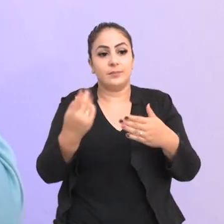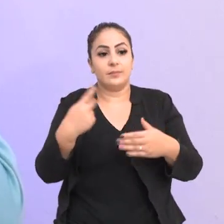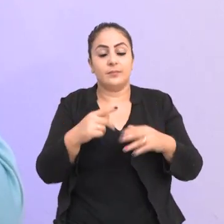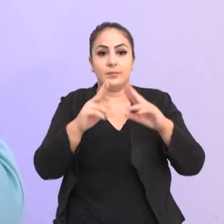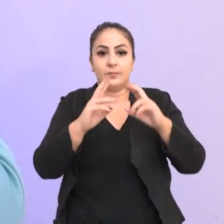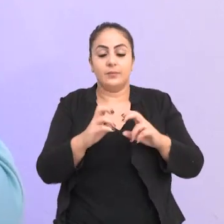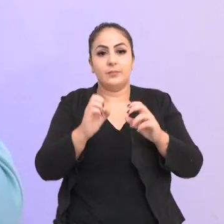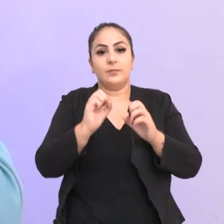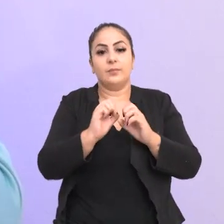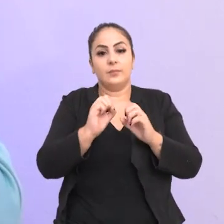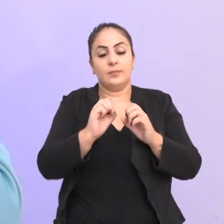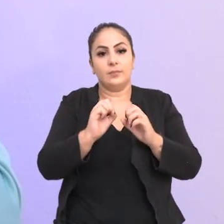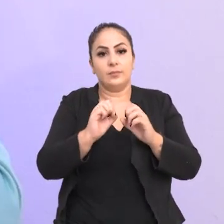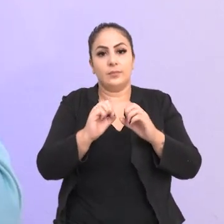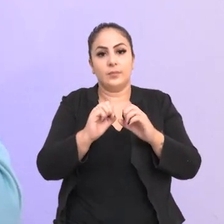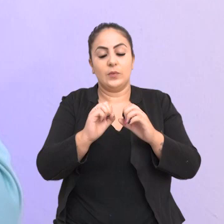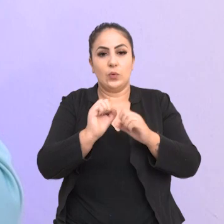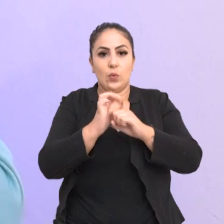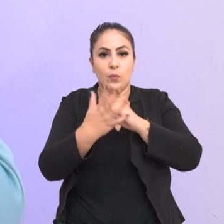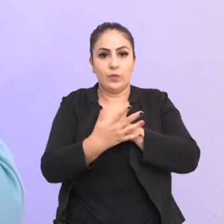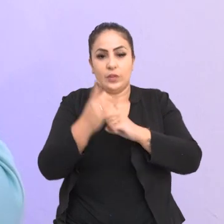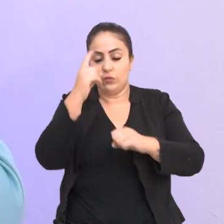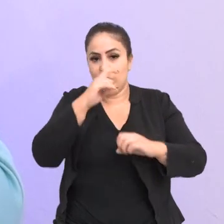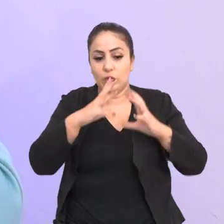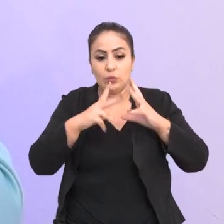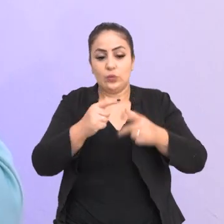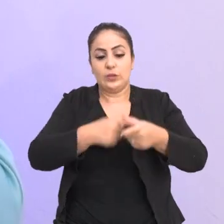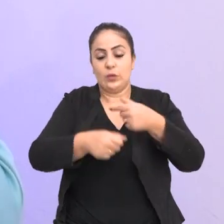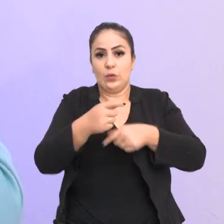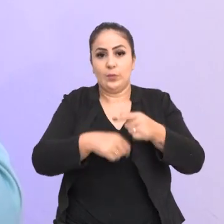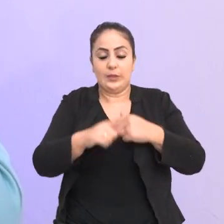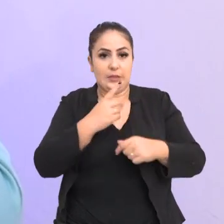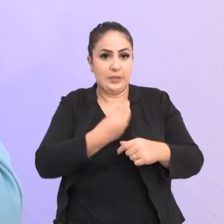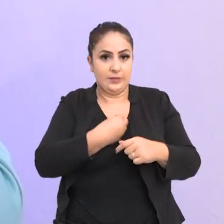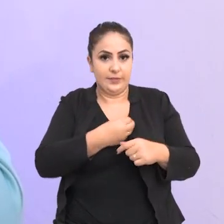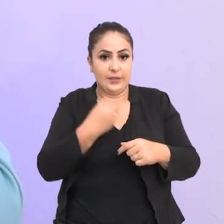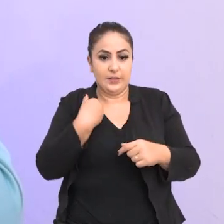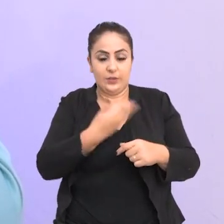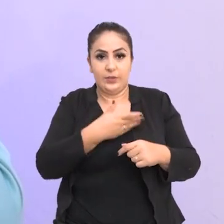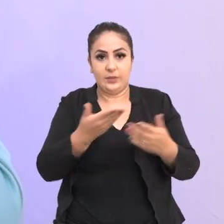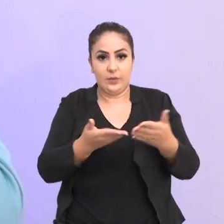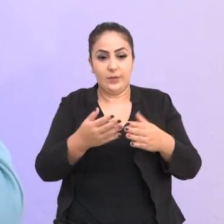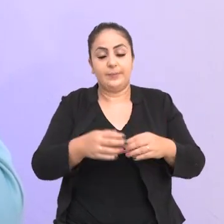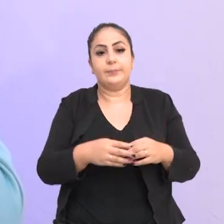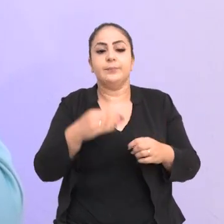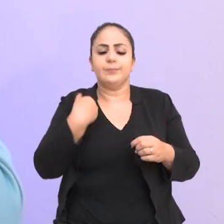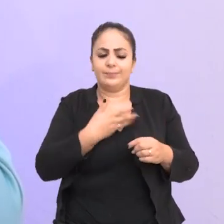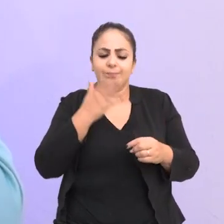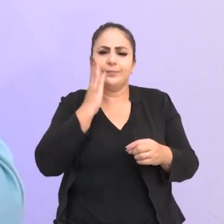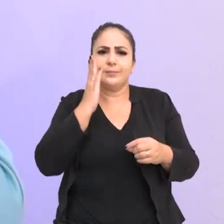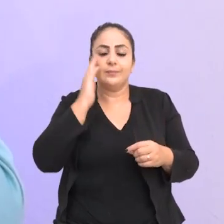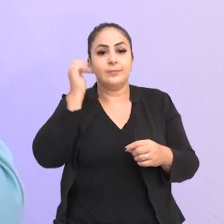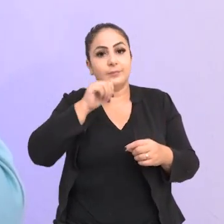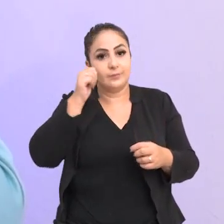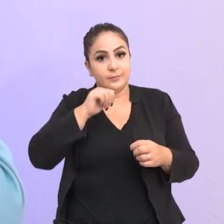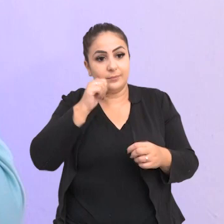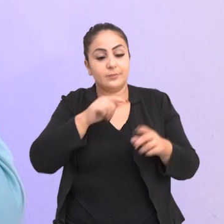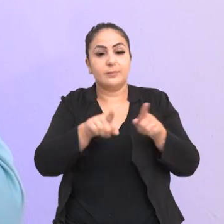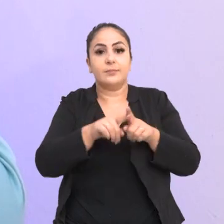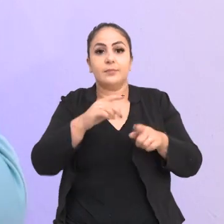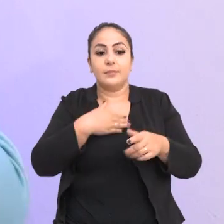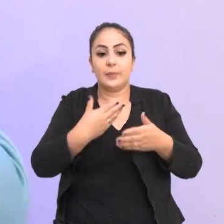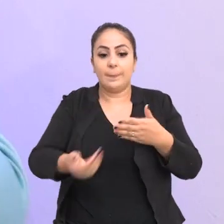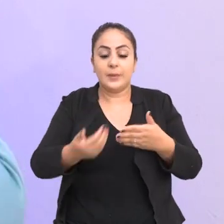com essa questão do Covid e as dificuldades econômicas que estamos vivendo, a gente sabe que as